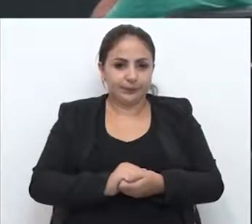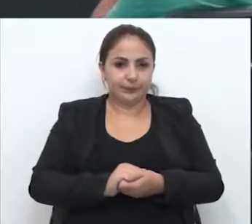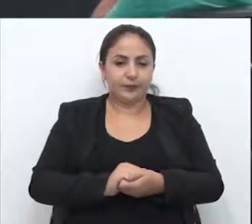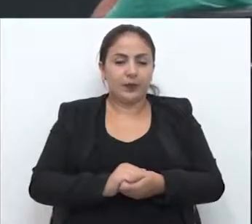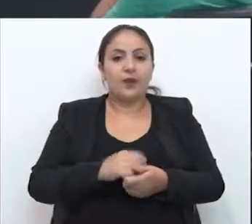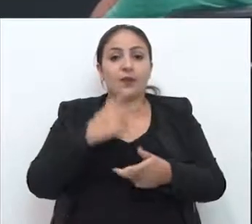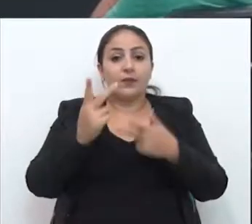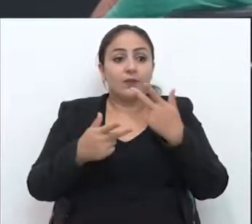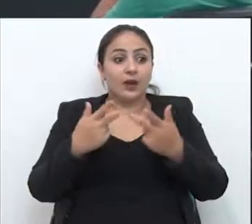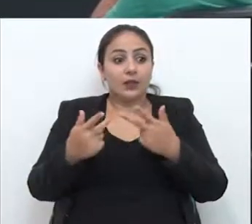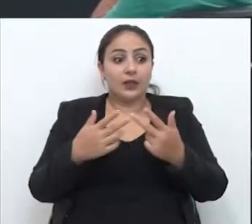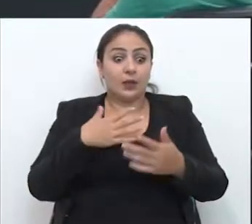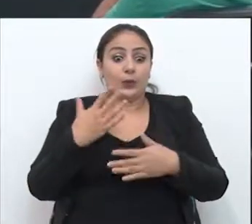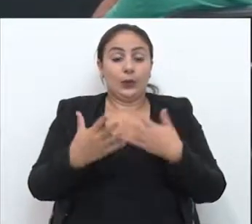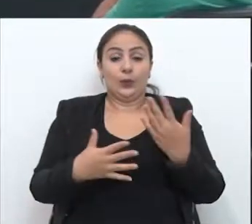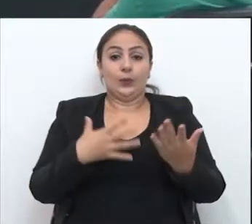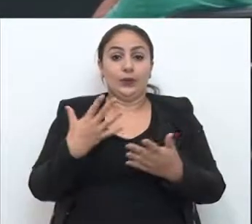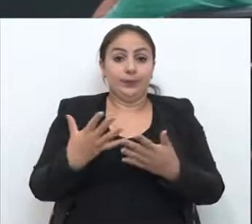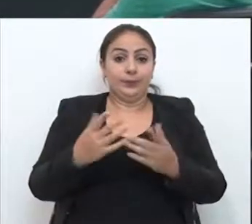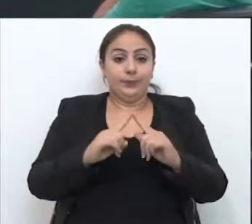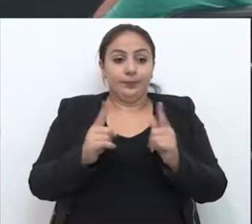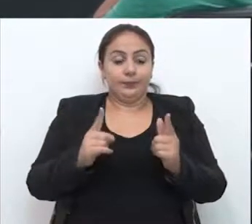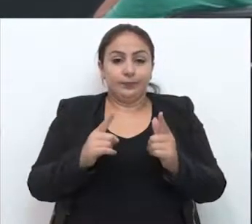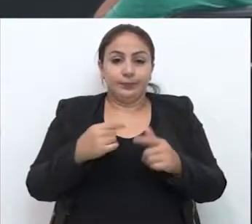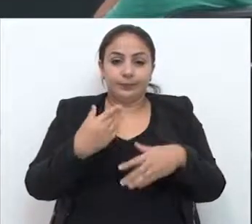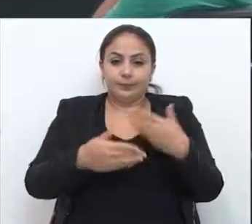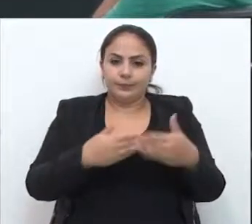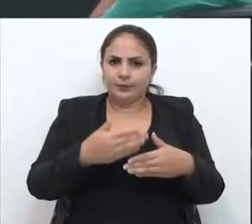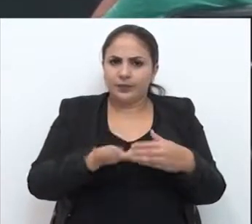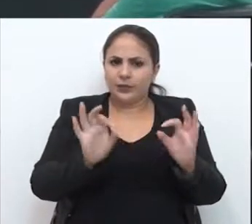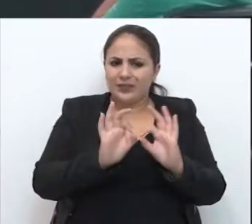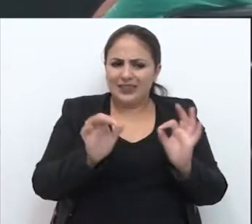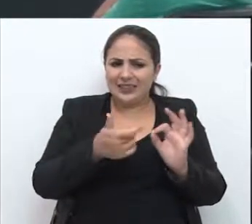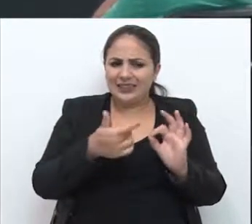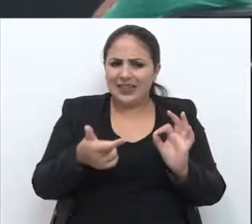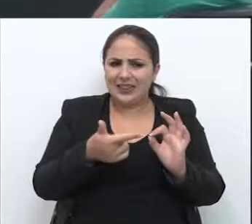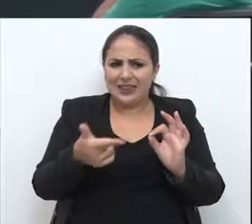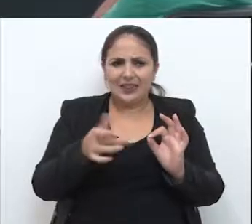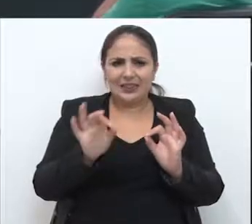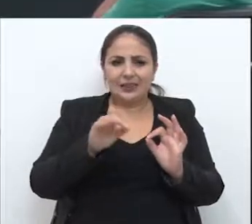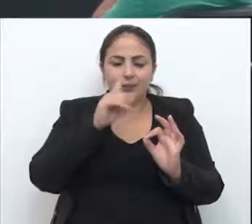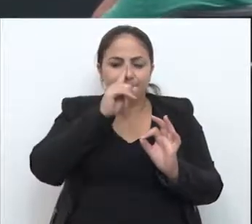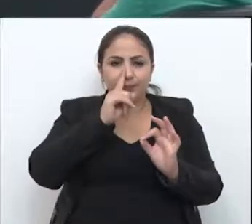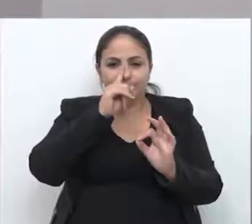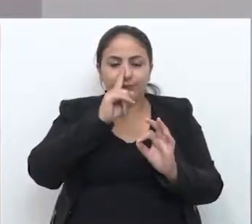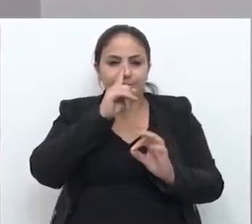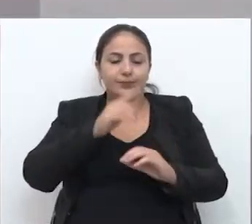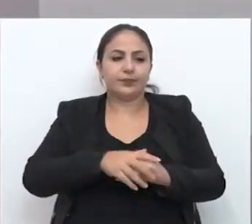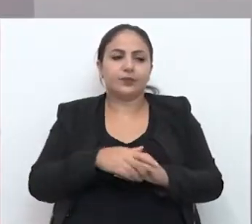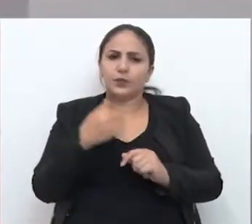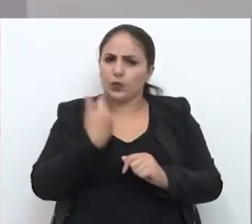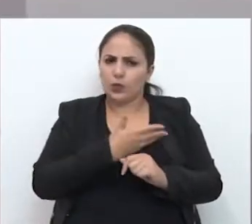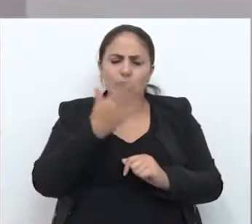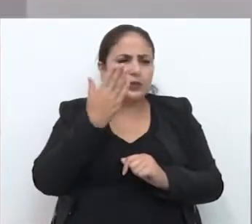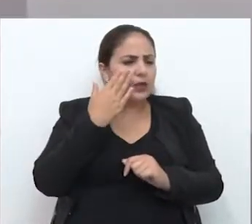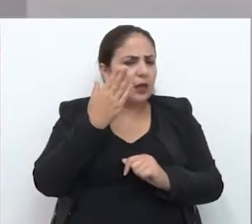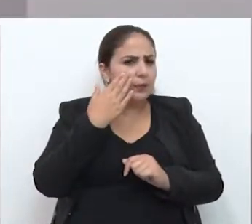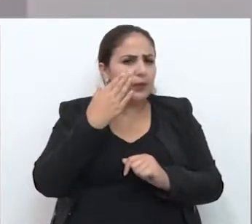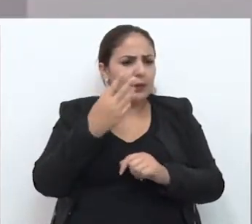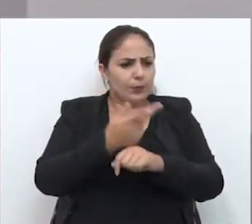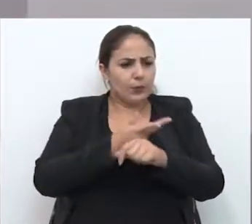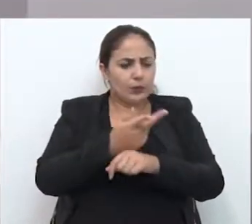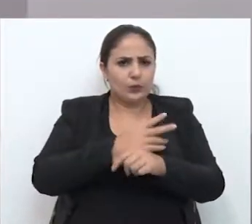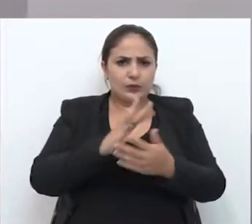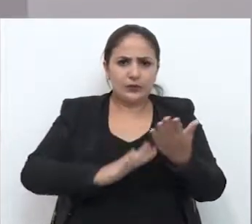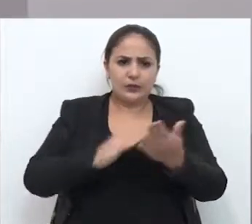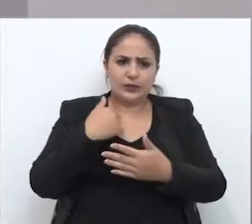Ele destaca que, apesar de assustar, o procedimento não oferece nenhum risco. Bom, a gente sabe que a procura de